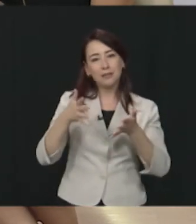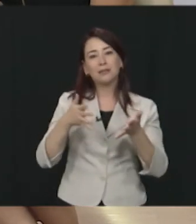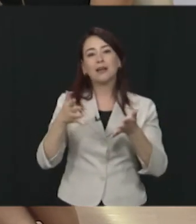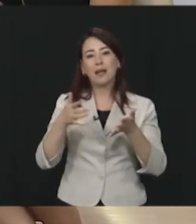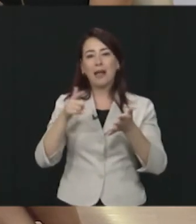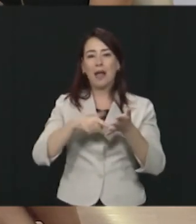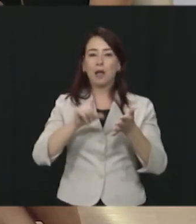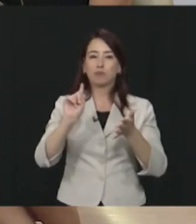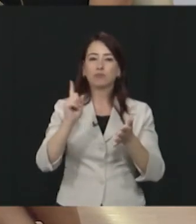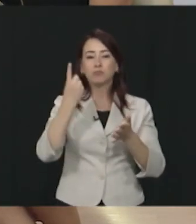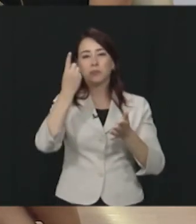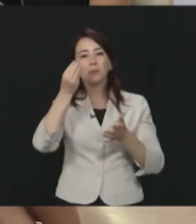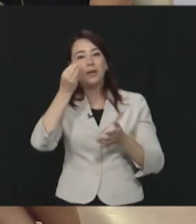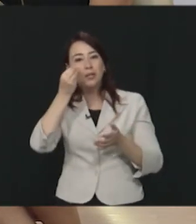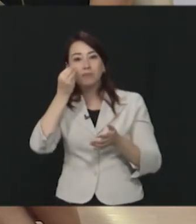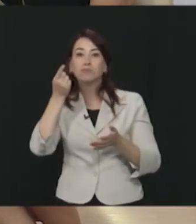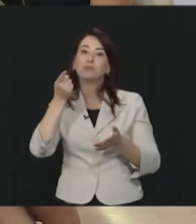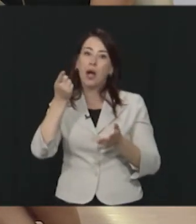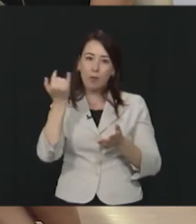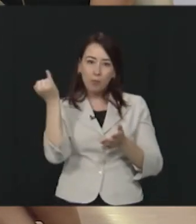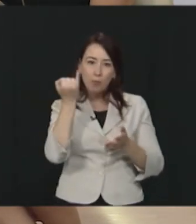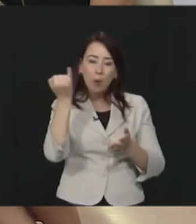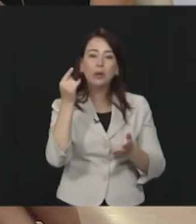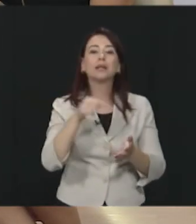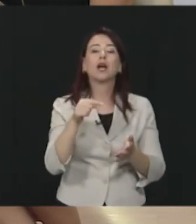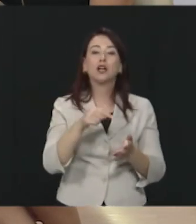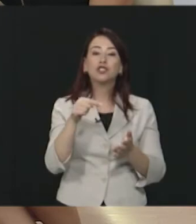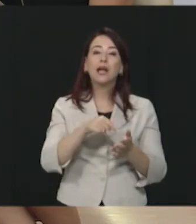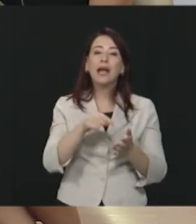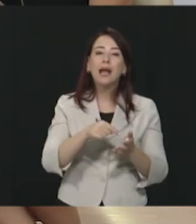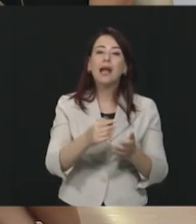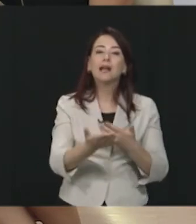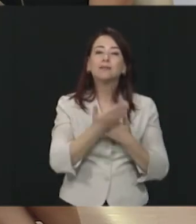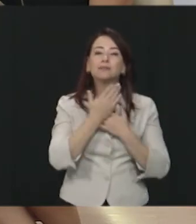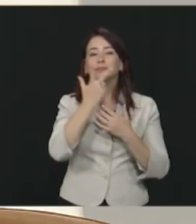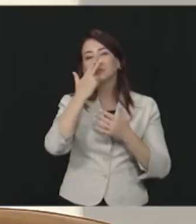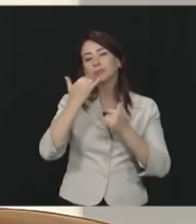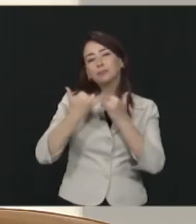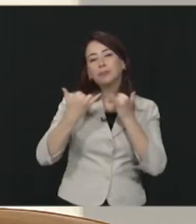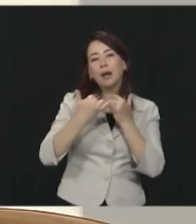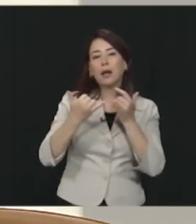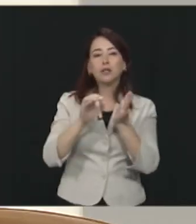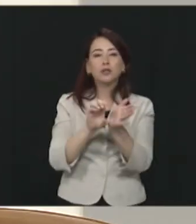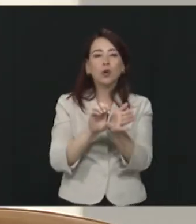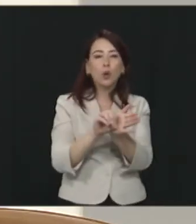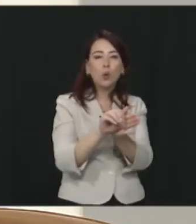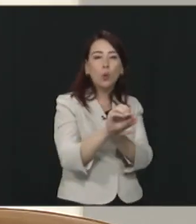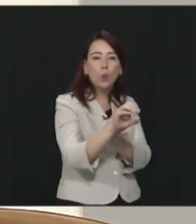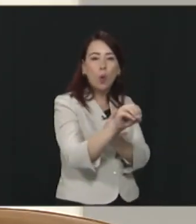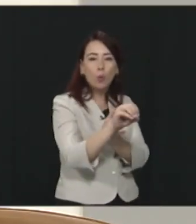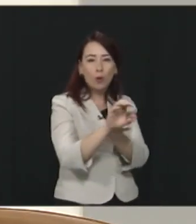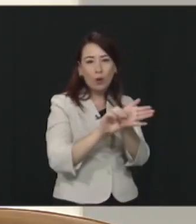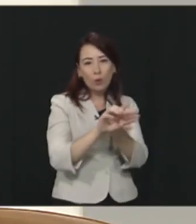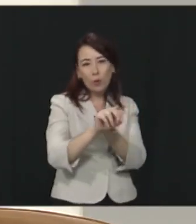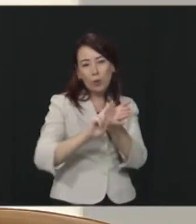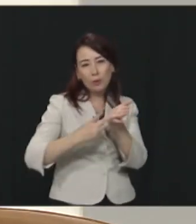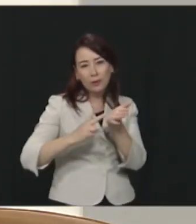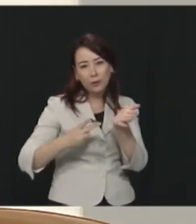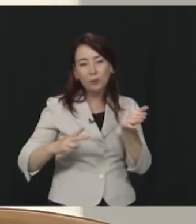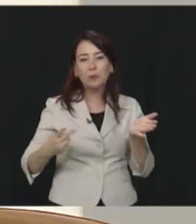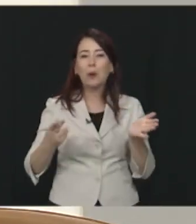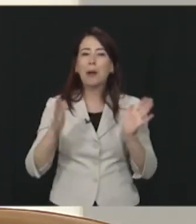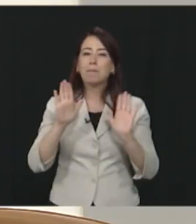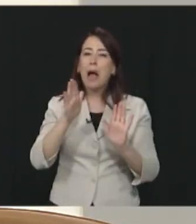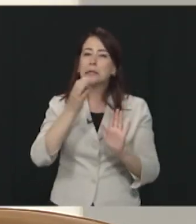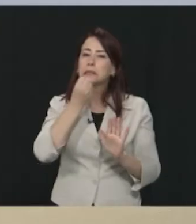É uma primeira iniciativa importante. Ele funciona como um Google Tradutor, né? Mas então, para frases, ele não é